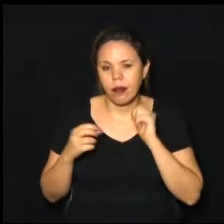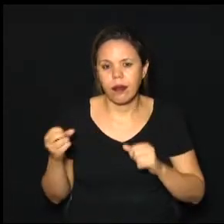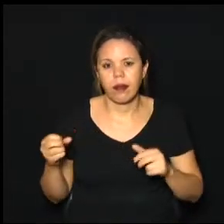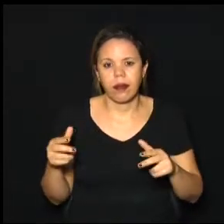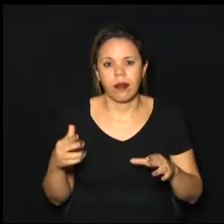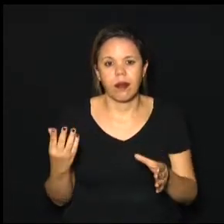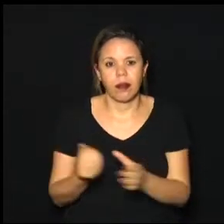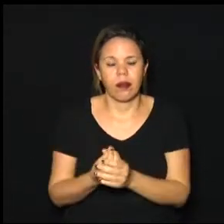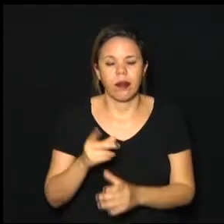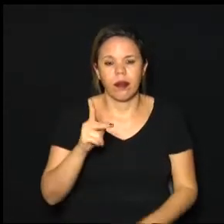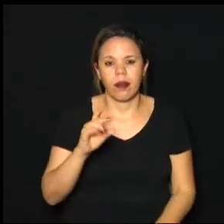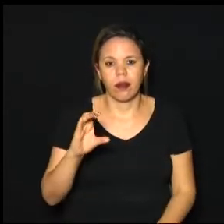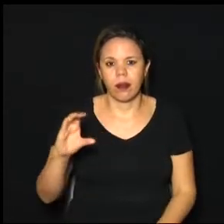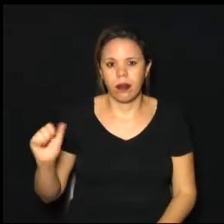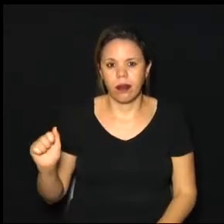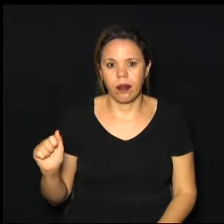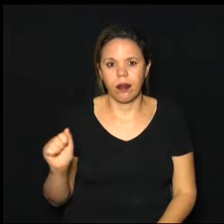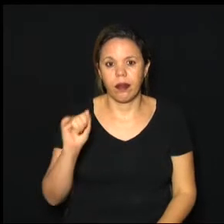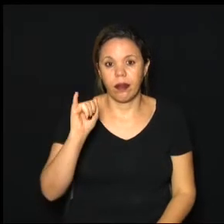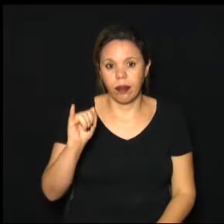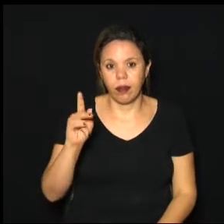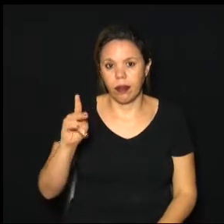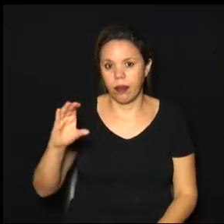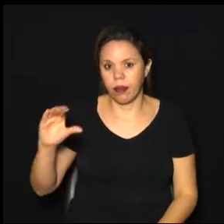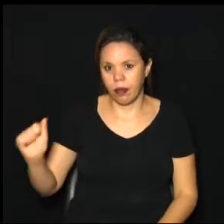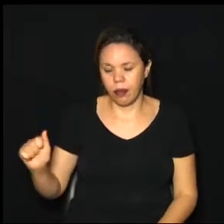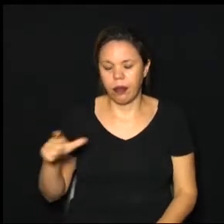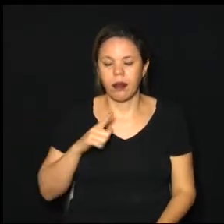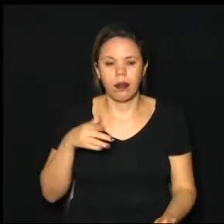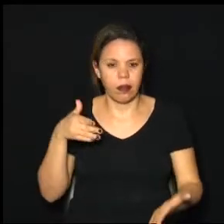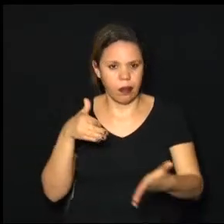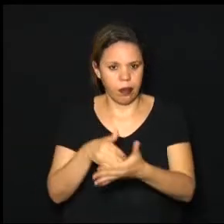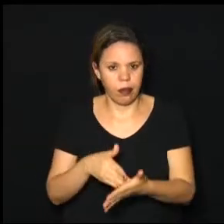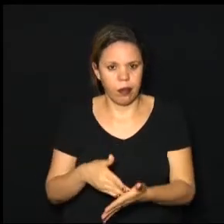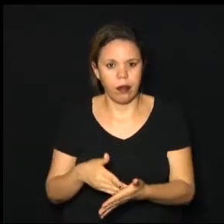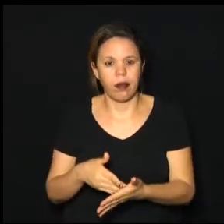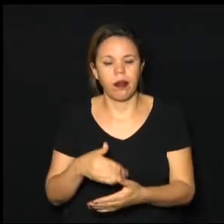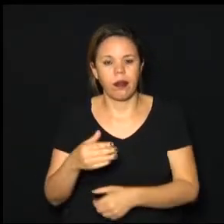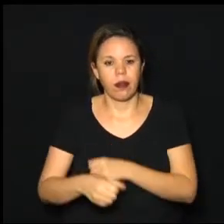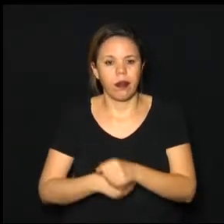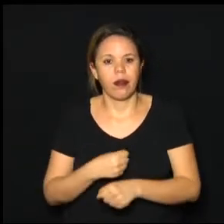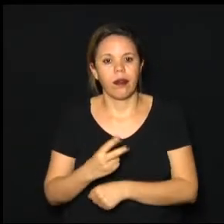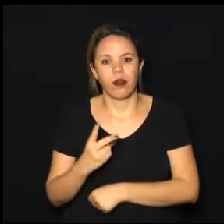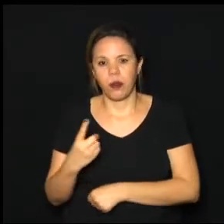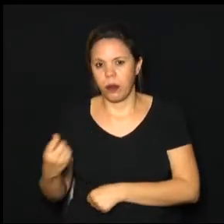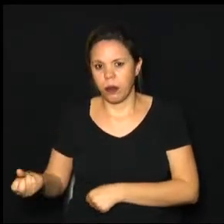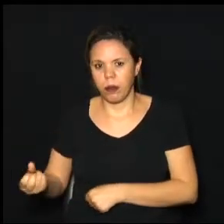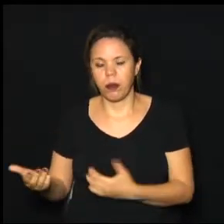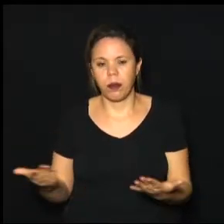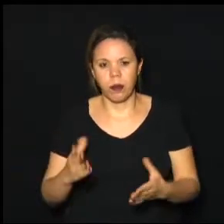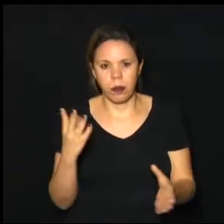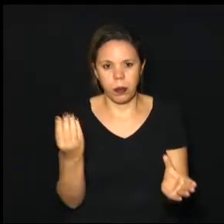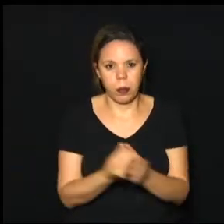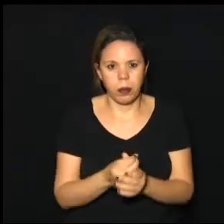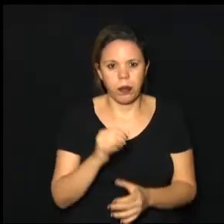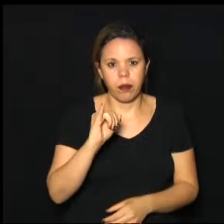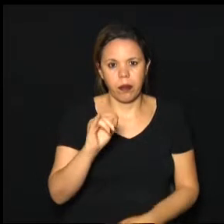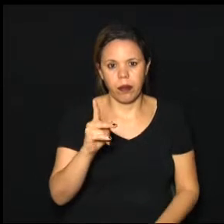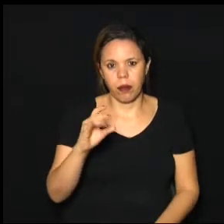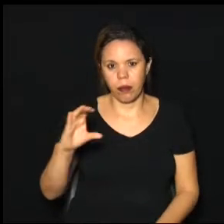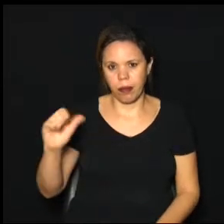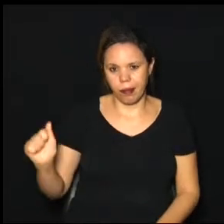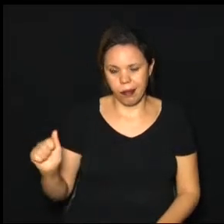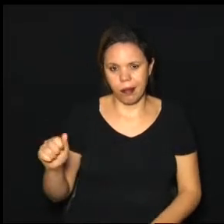do IPCA. Então, nós vamos ter o limite de 2016 atualizado pelo IPCA,